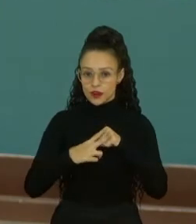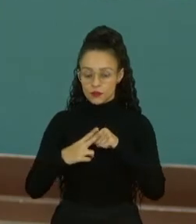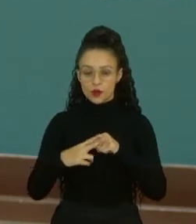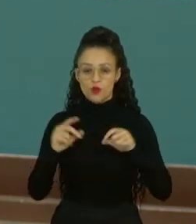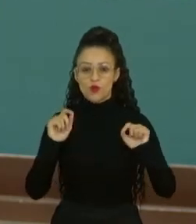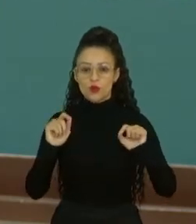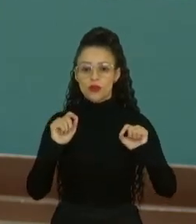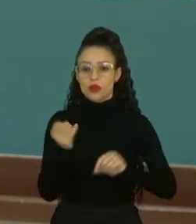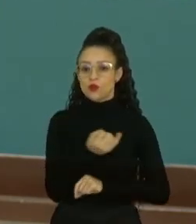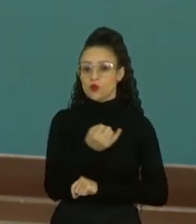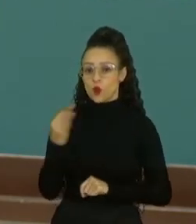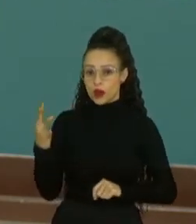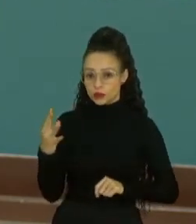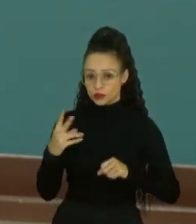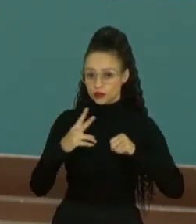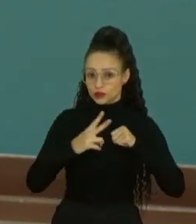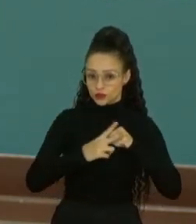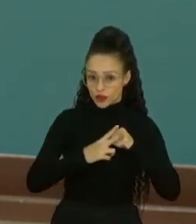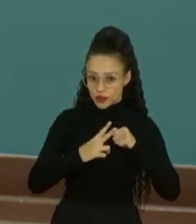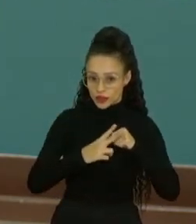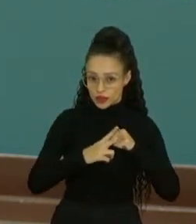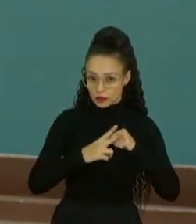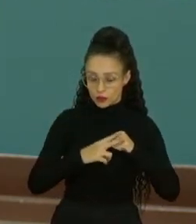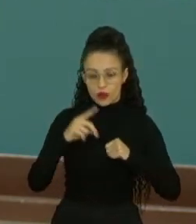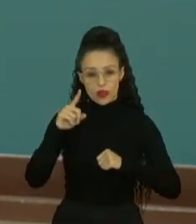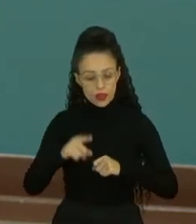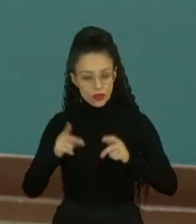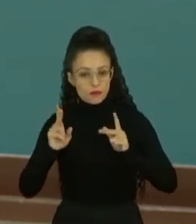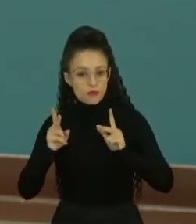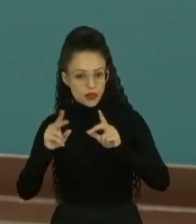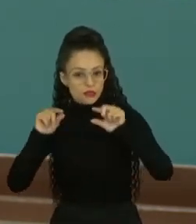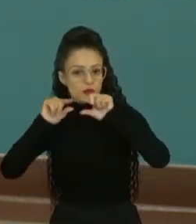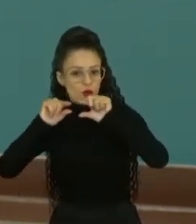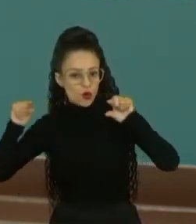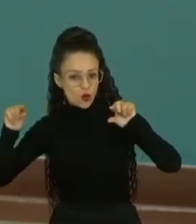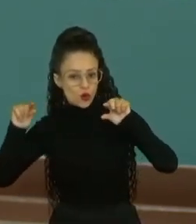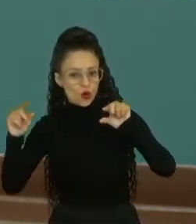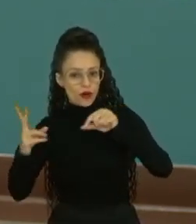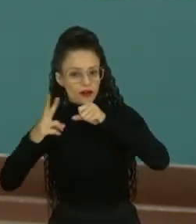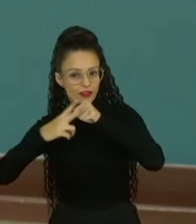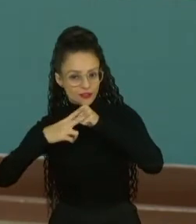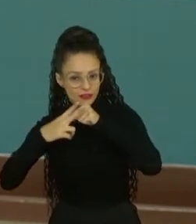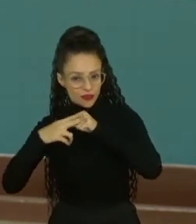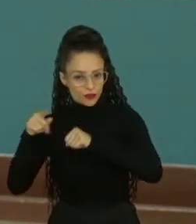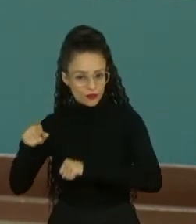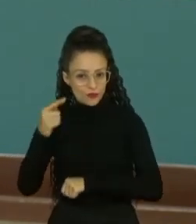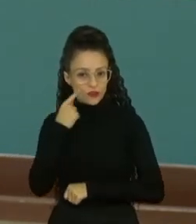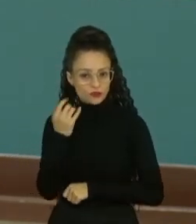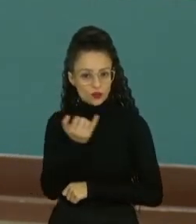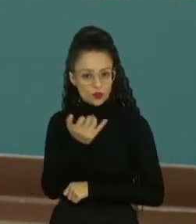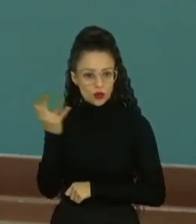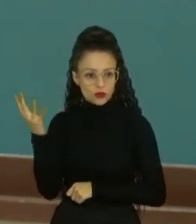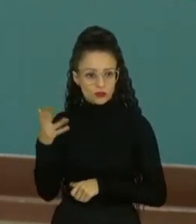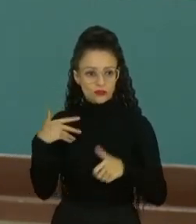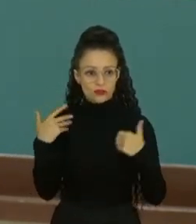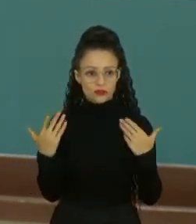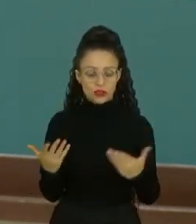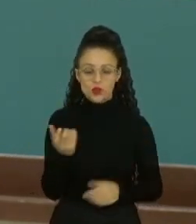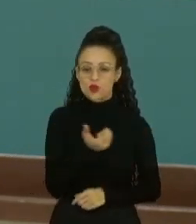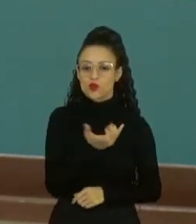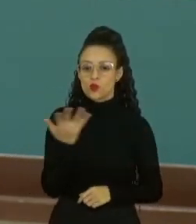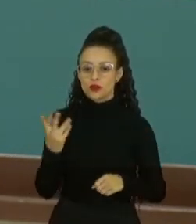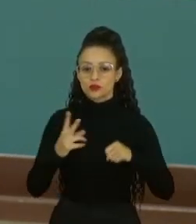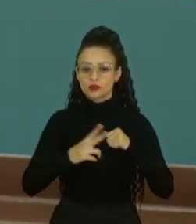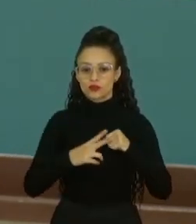que a quantidade de verbos é a mesma quantidade de orações, né? Então,